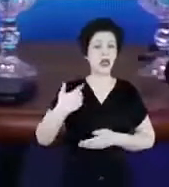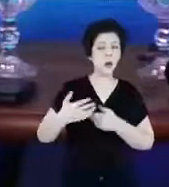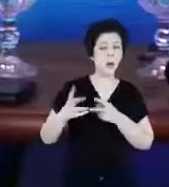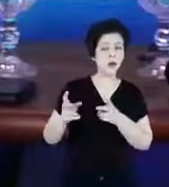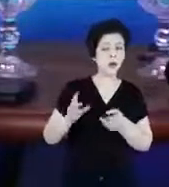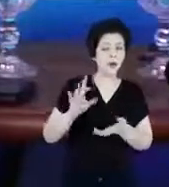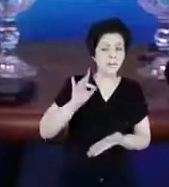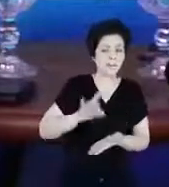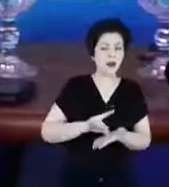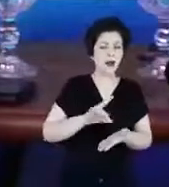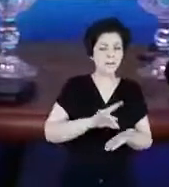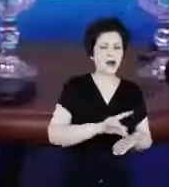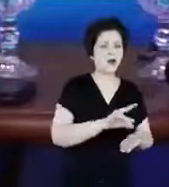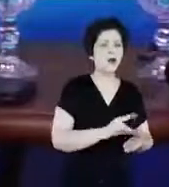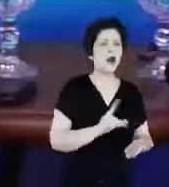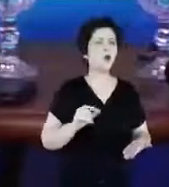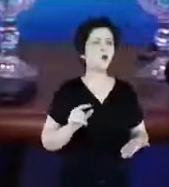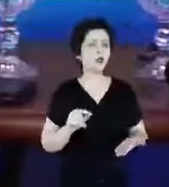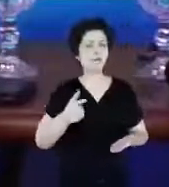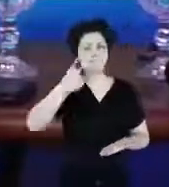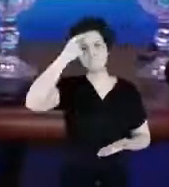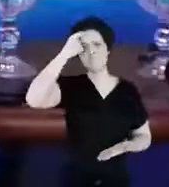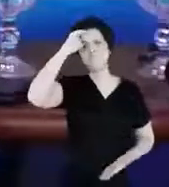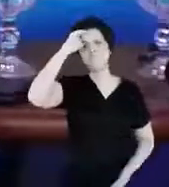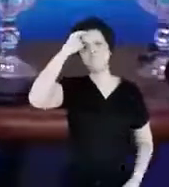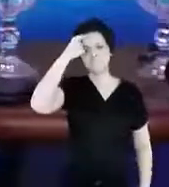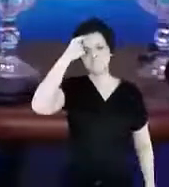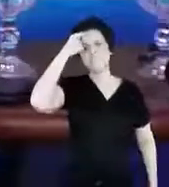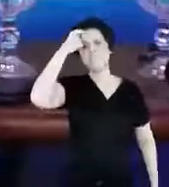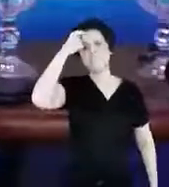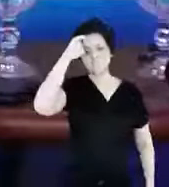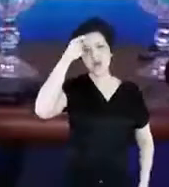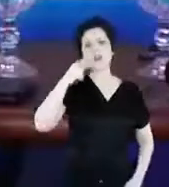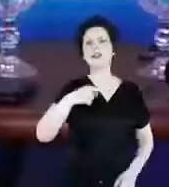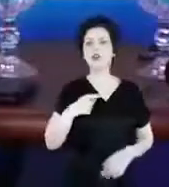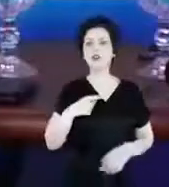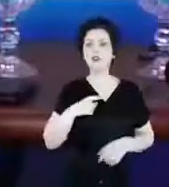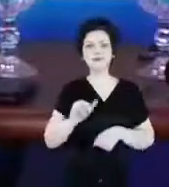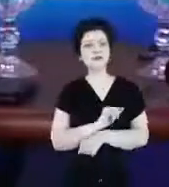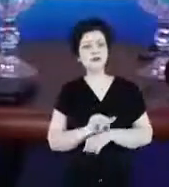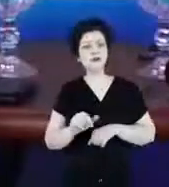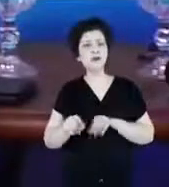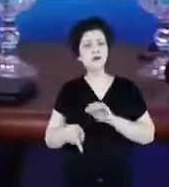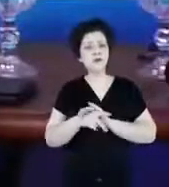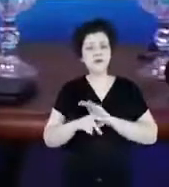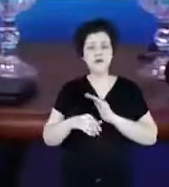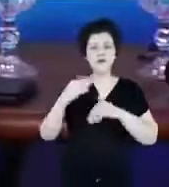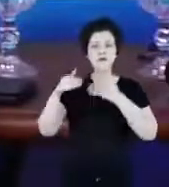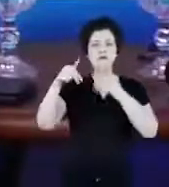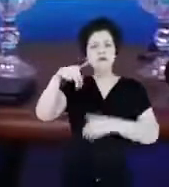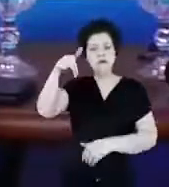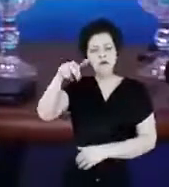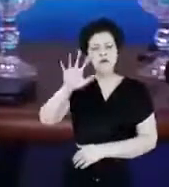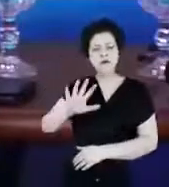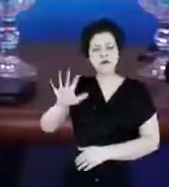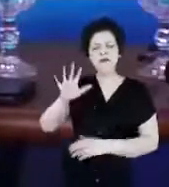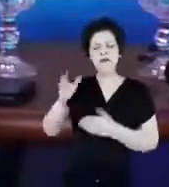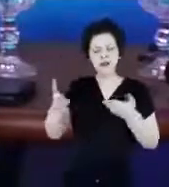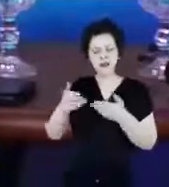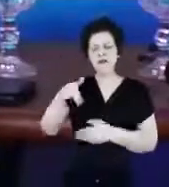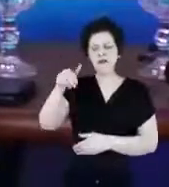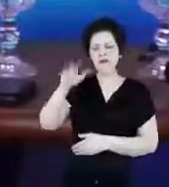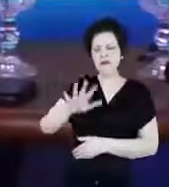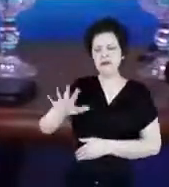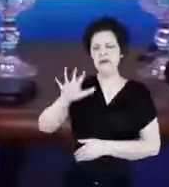e a consciência de que a alternativa, inclusive, para o desenvolvimento do Nordeste hoje passa pela geração